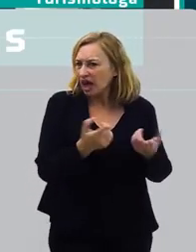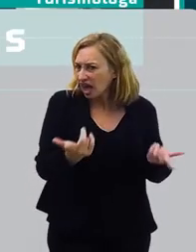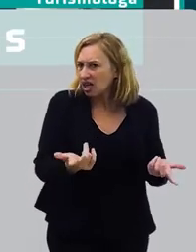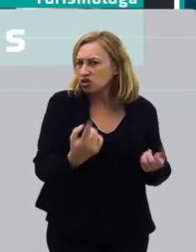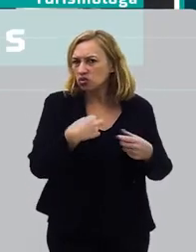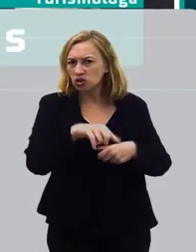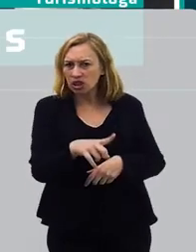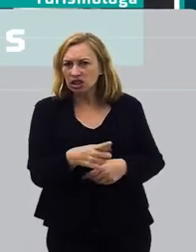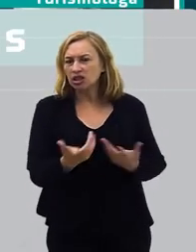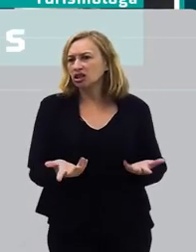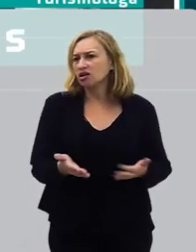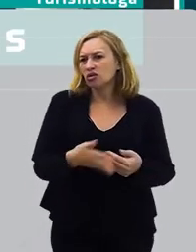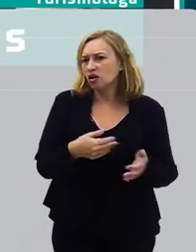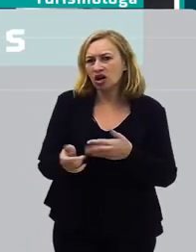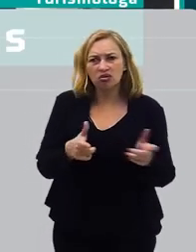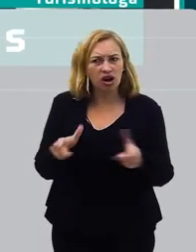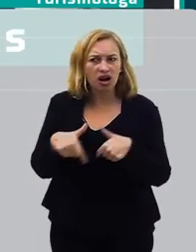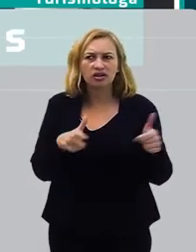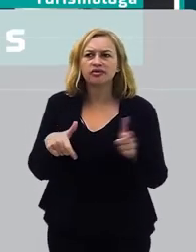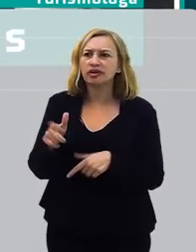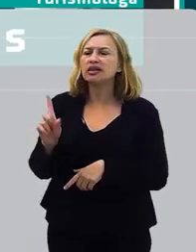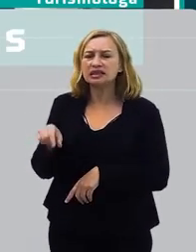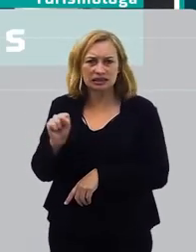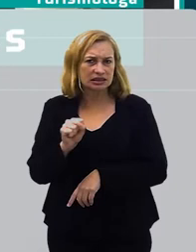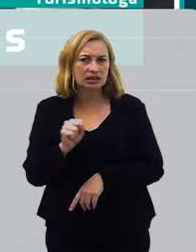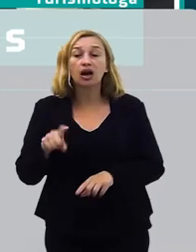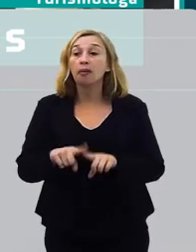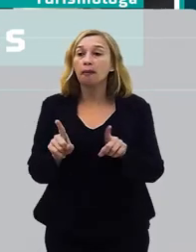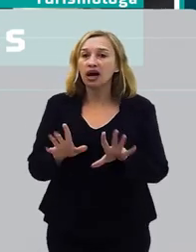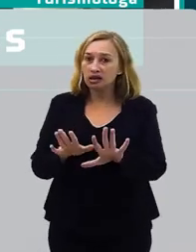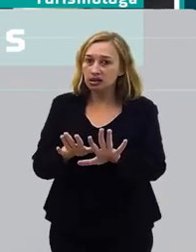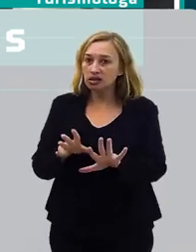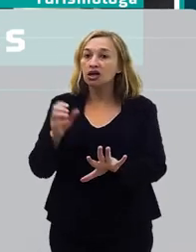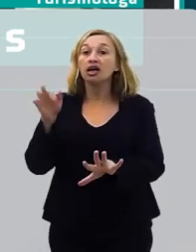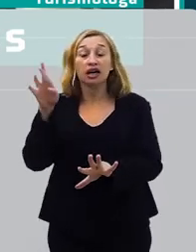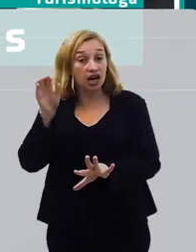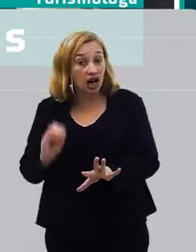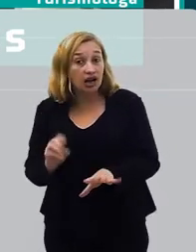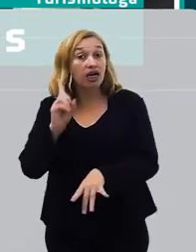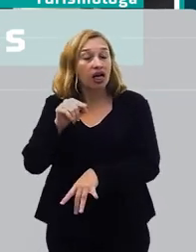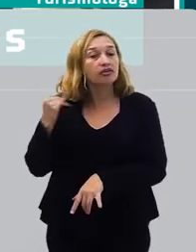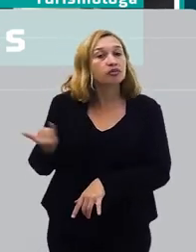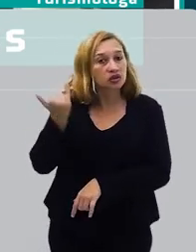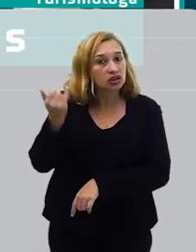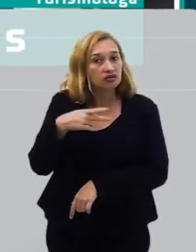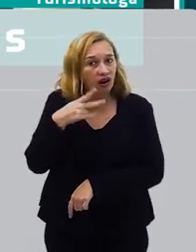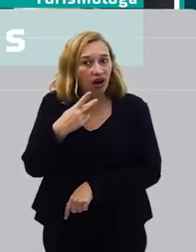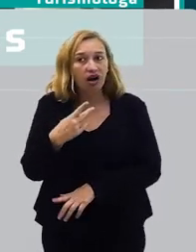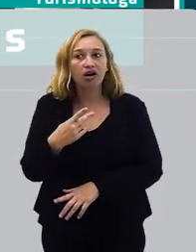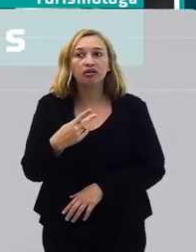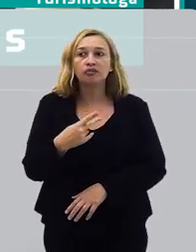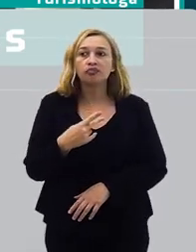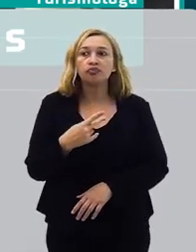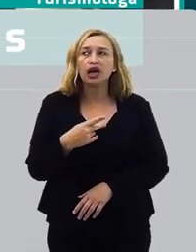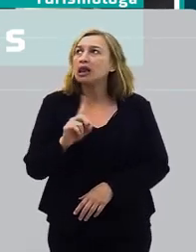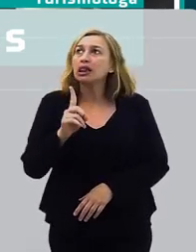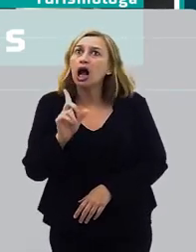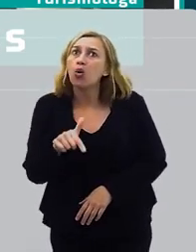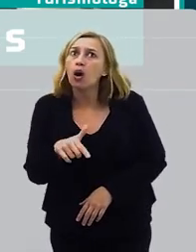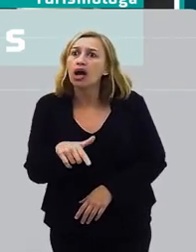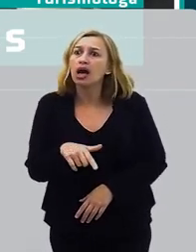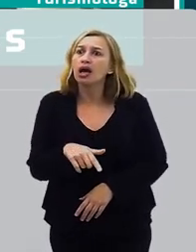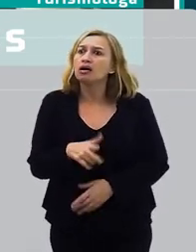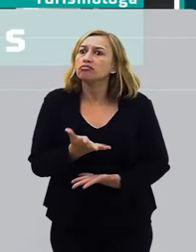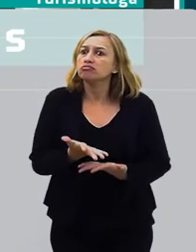atendimento médico, enfim. Sim. Mas isso, Ricardo, é importante dizer que